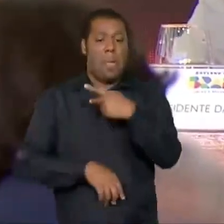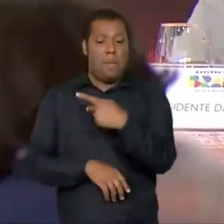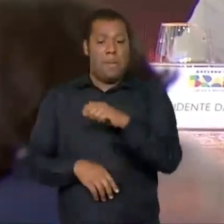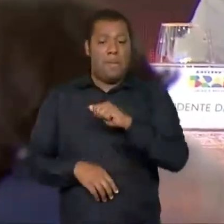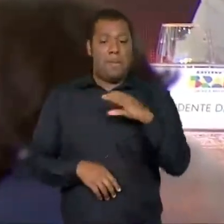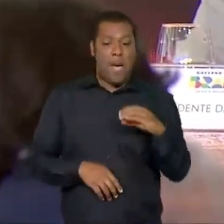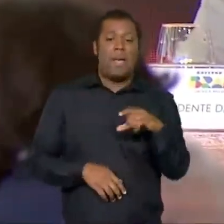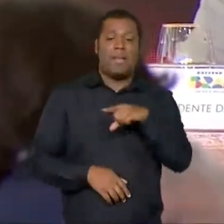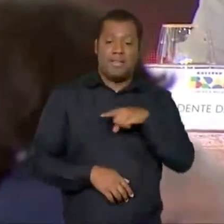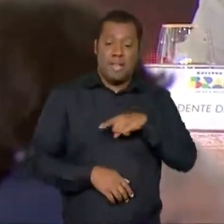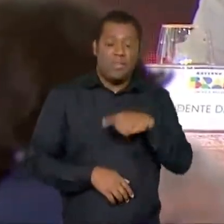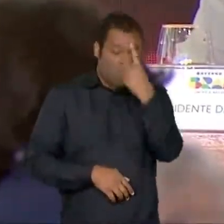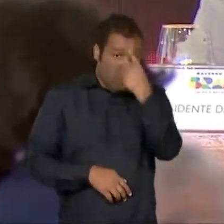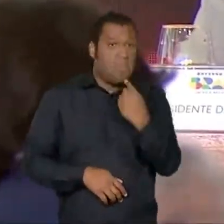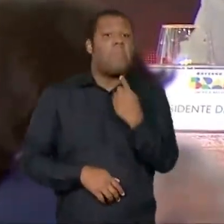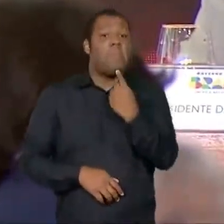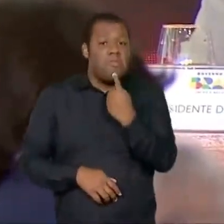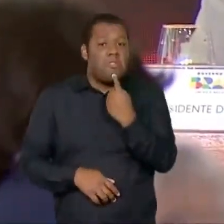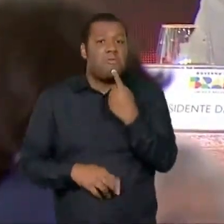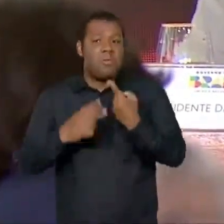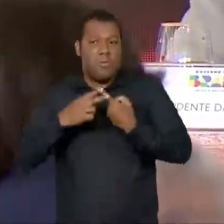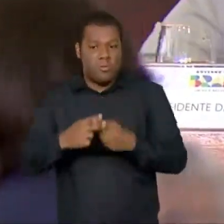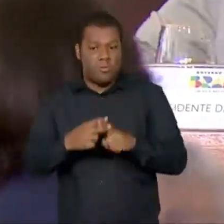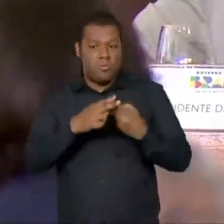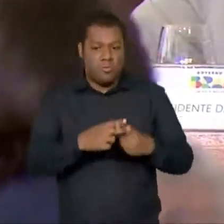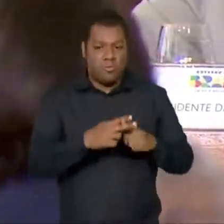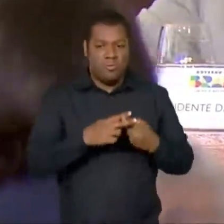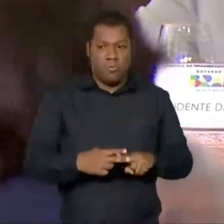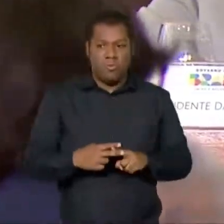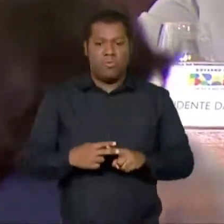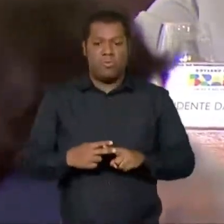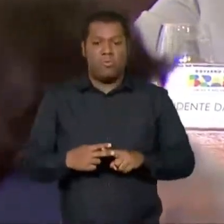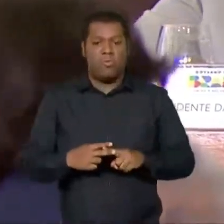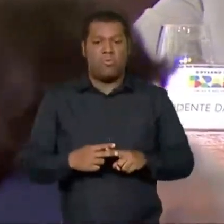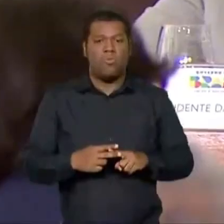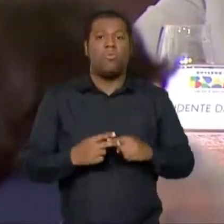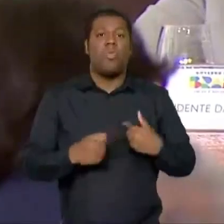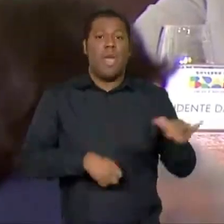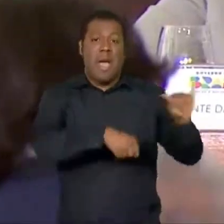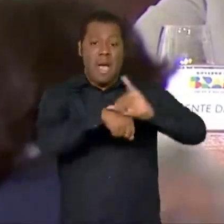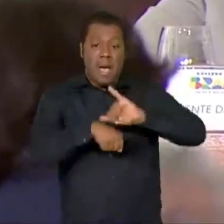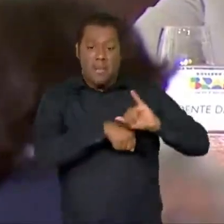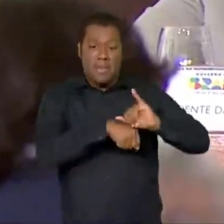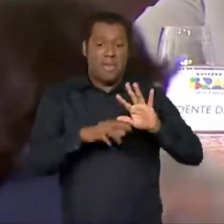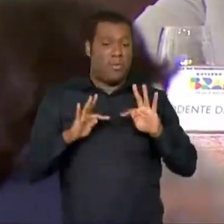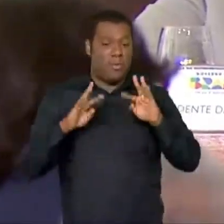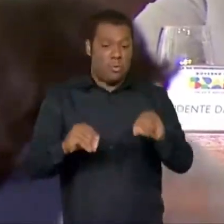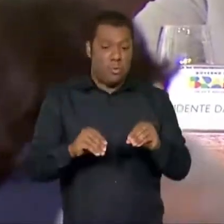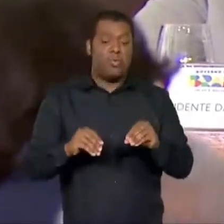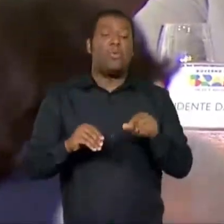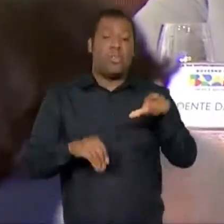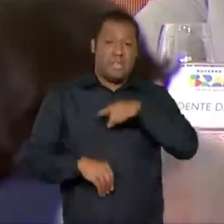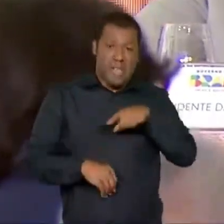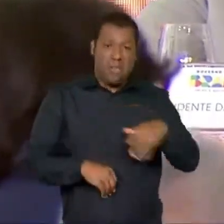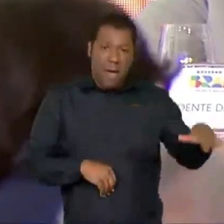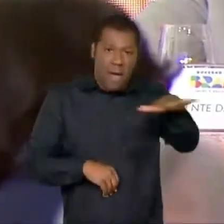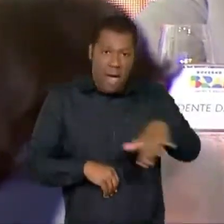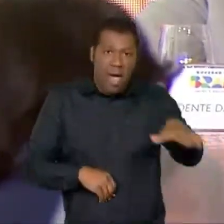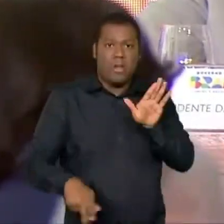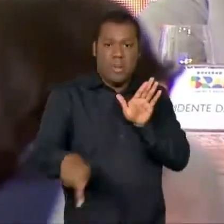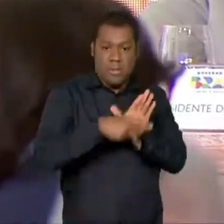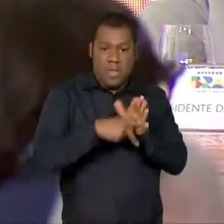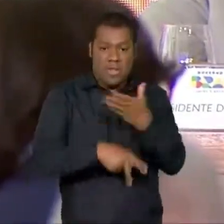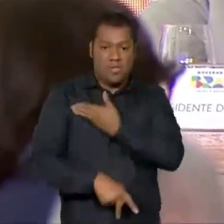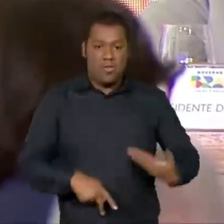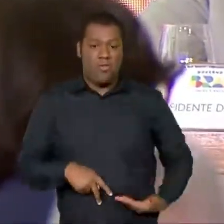regularização fundiária nós temos em praticamente todas as capitais áreas do governo federal que